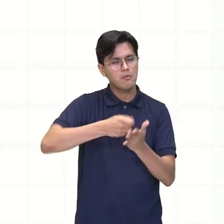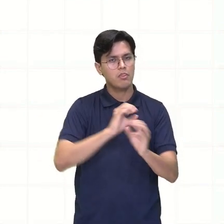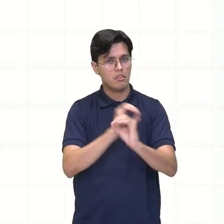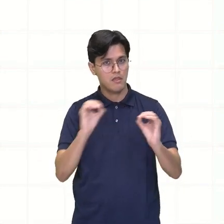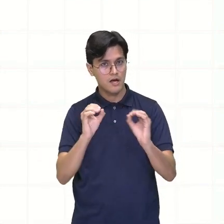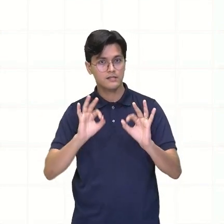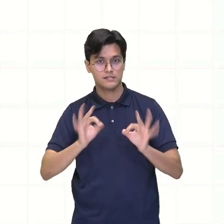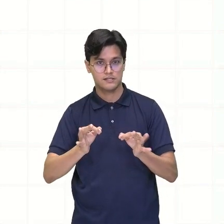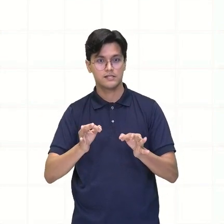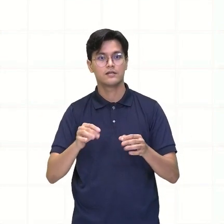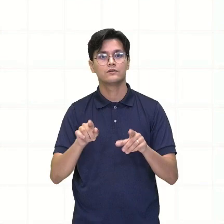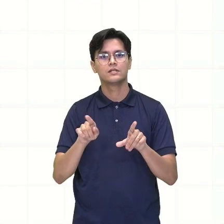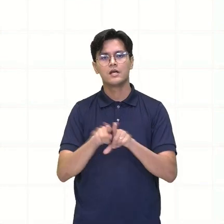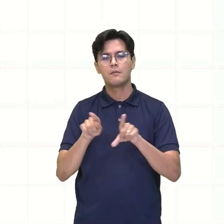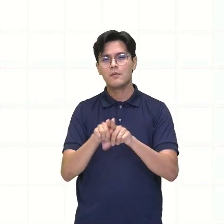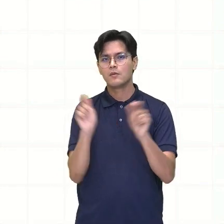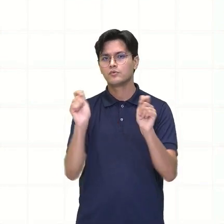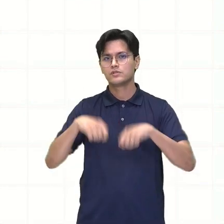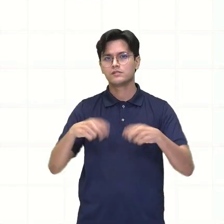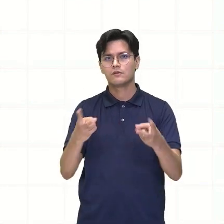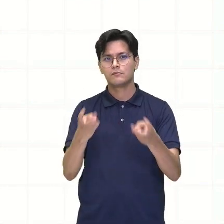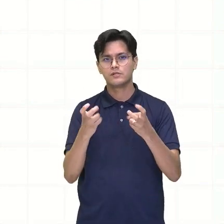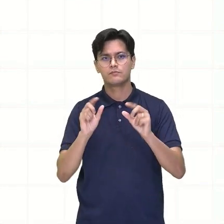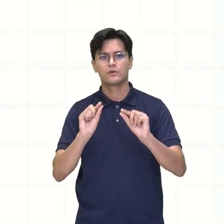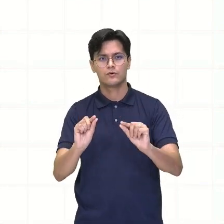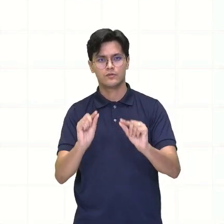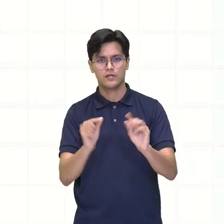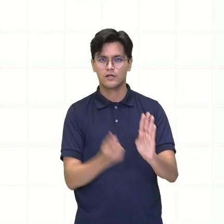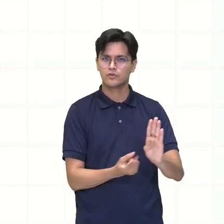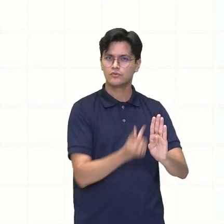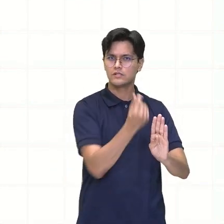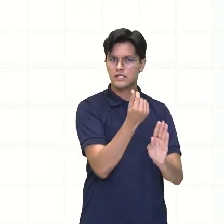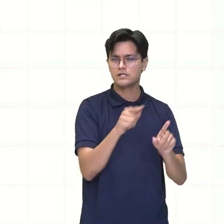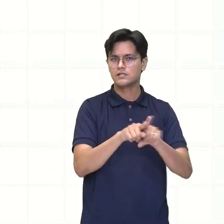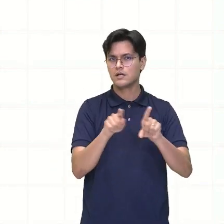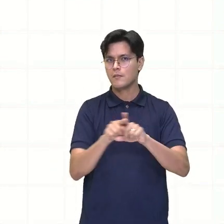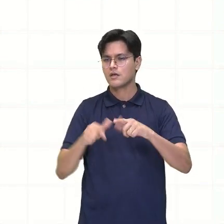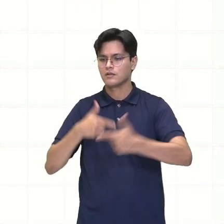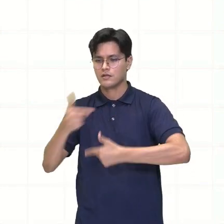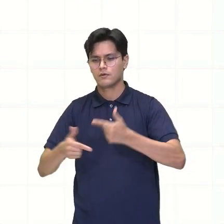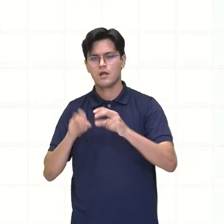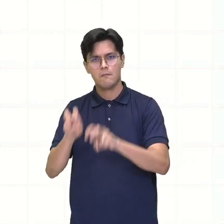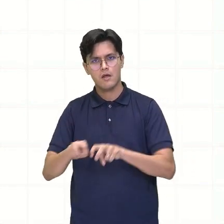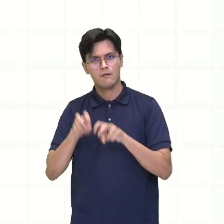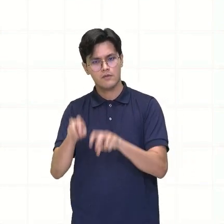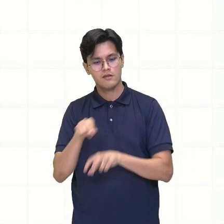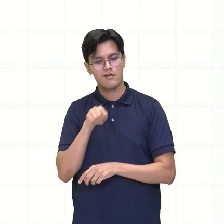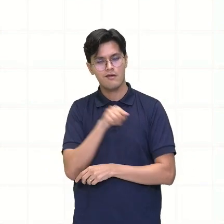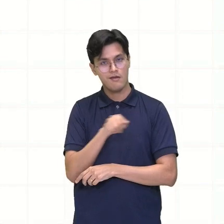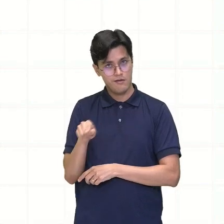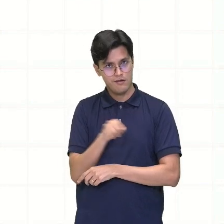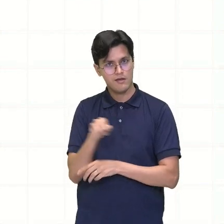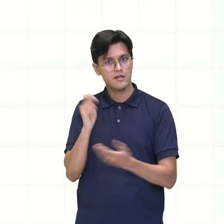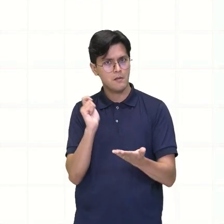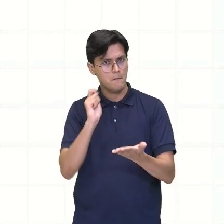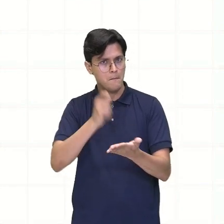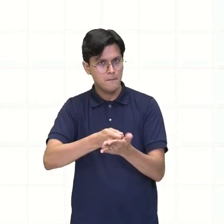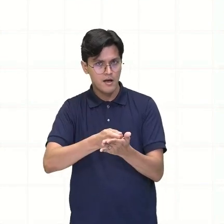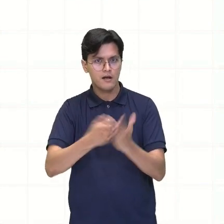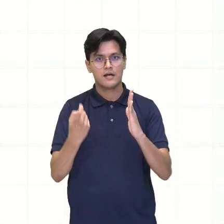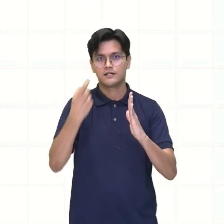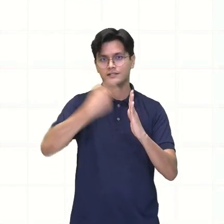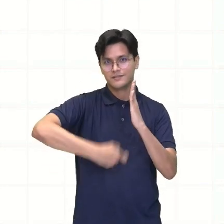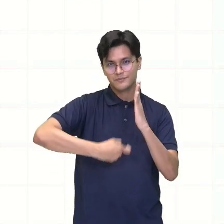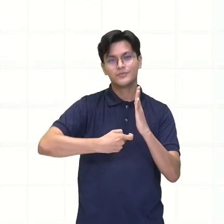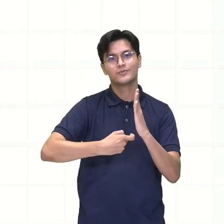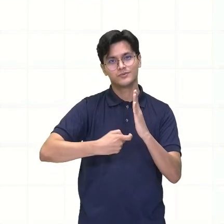e camponeses vão pagar tributos e esses tributos vão aumentar cada vez